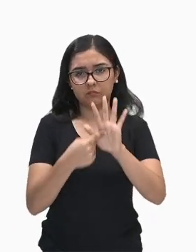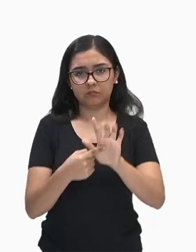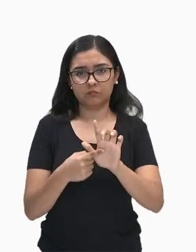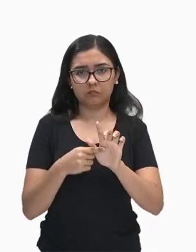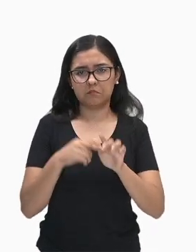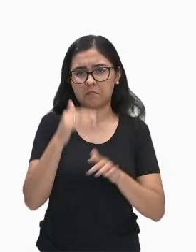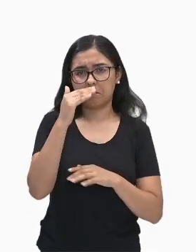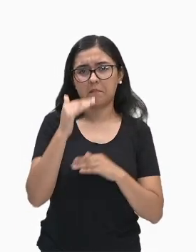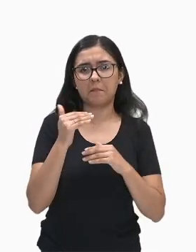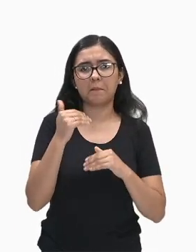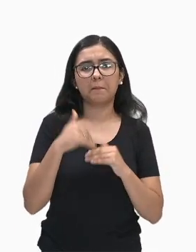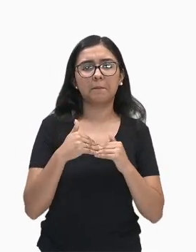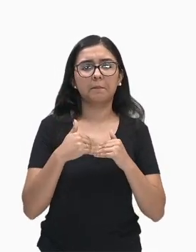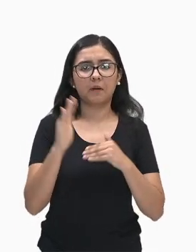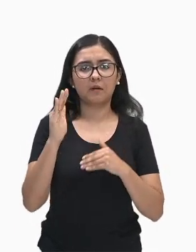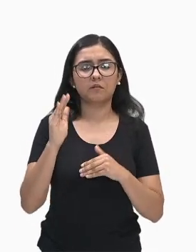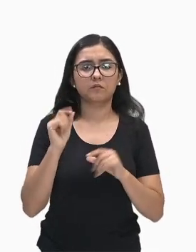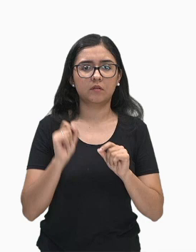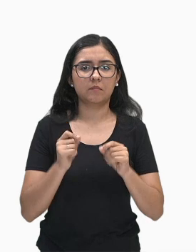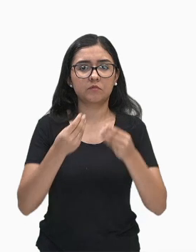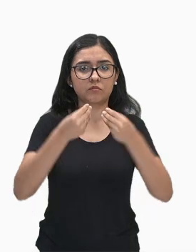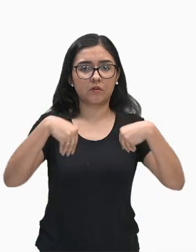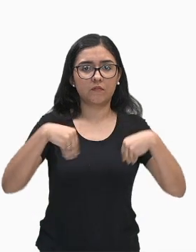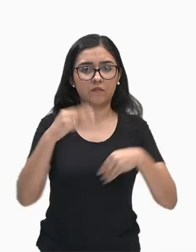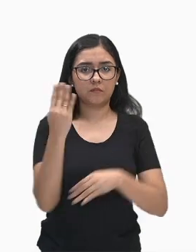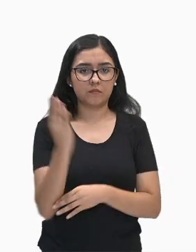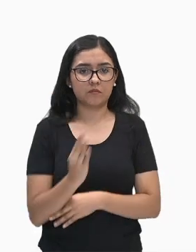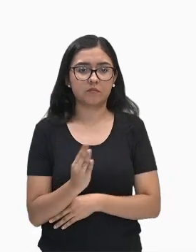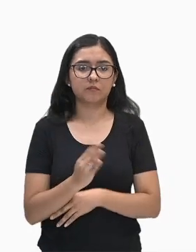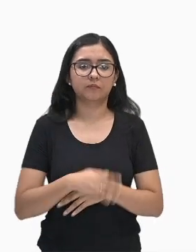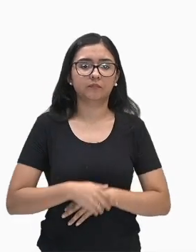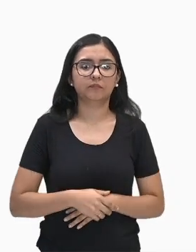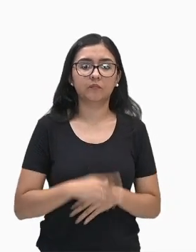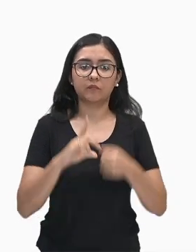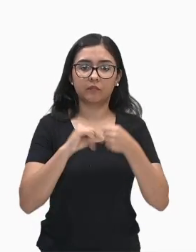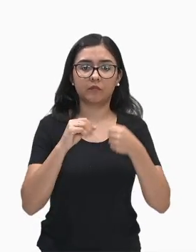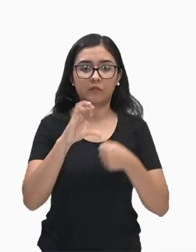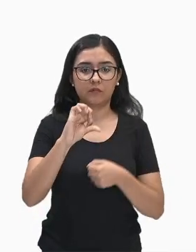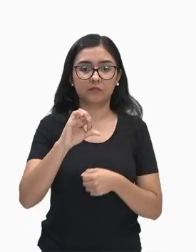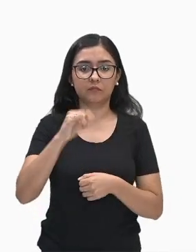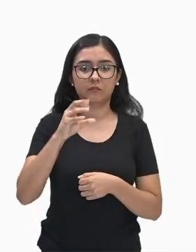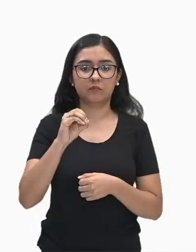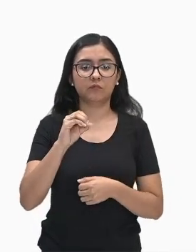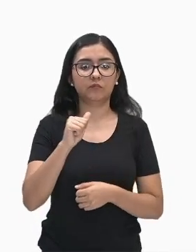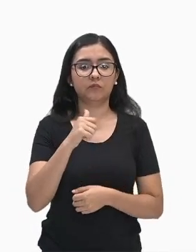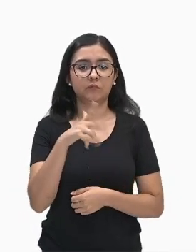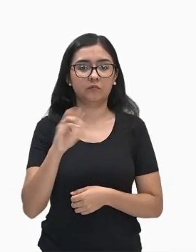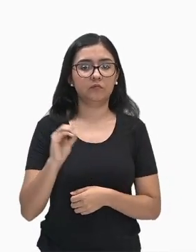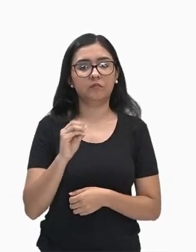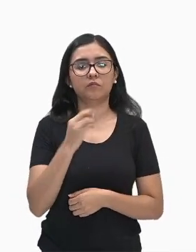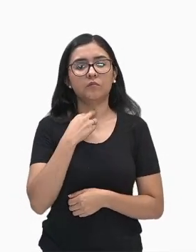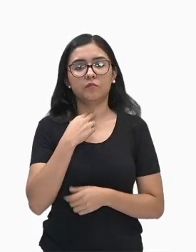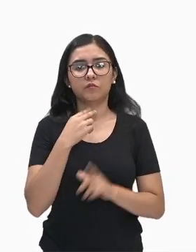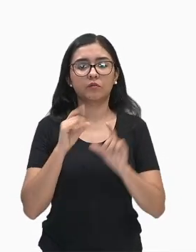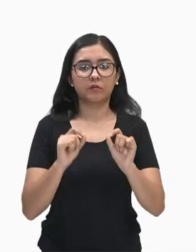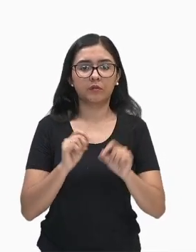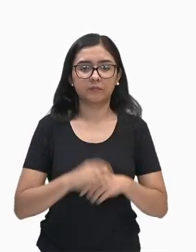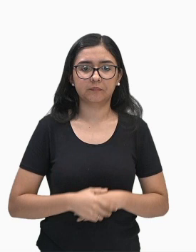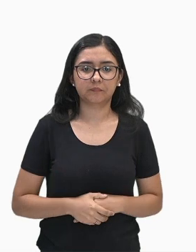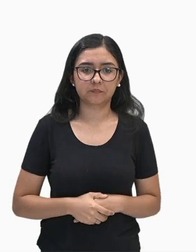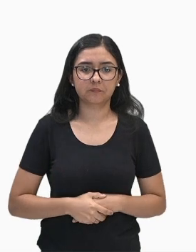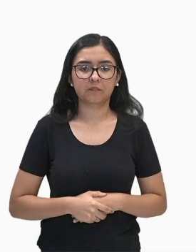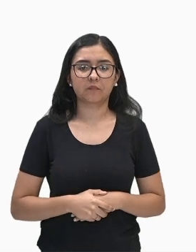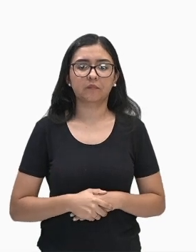mais afetaram o Brasil. Vamos lá, o artigo 9, Dom João não poderia estabelecer a Santa Inquisição